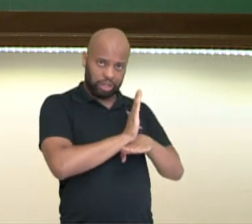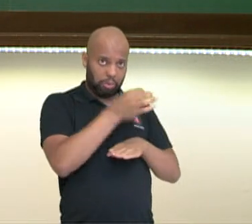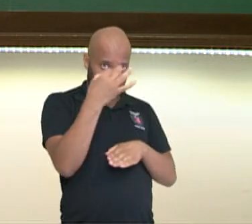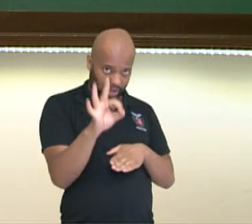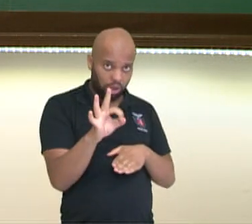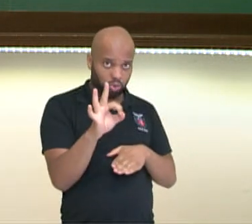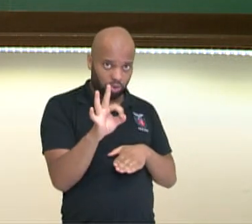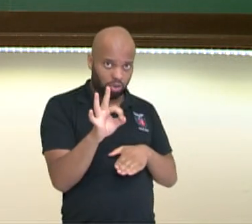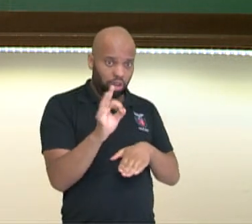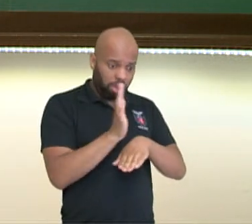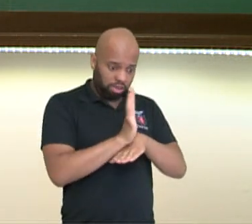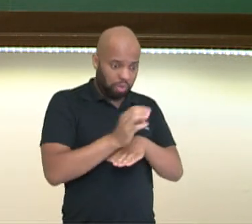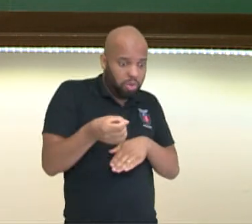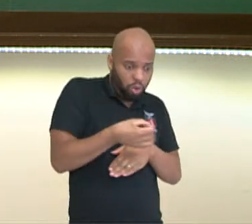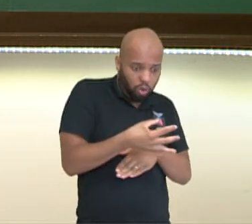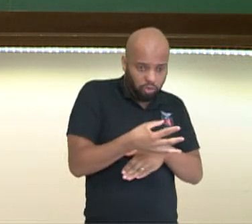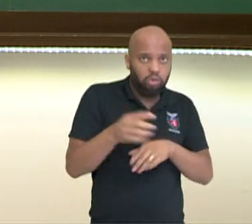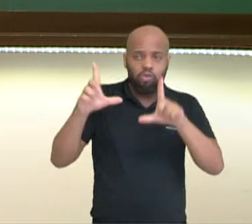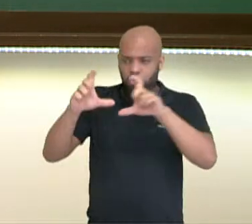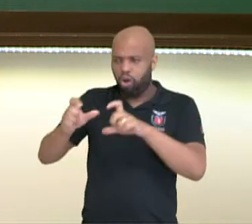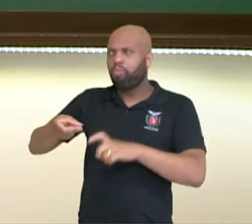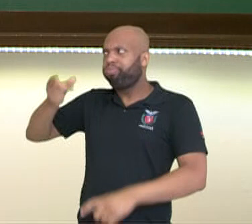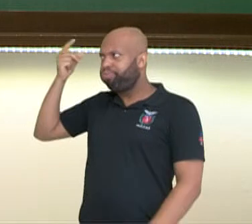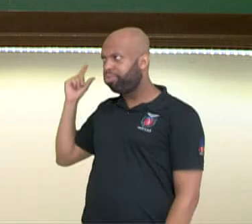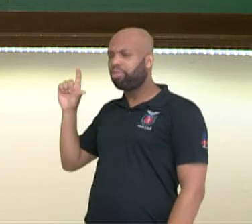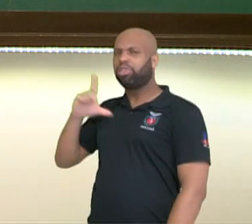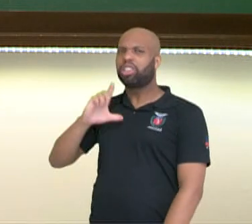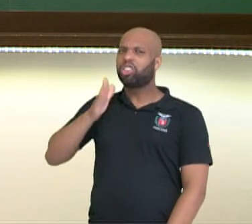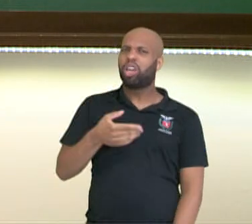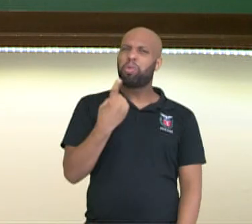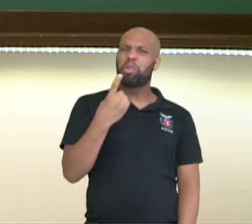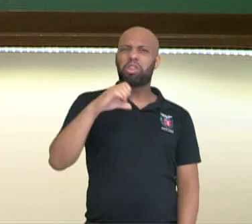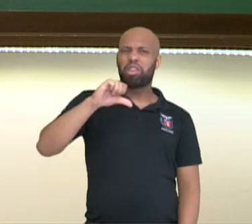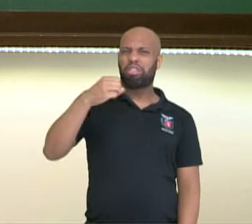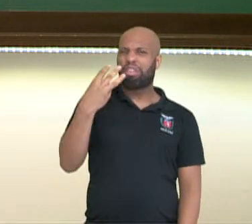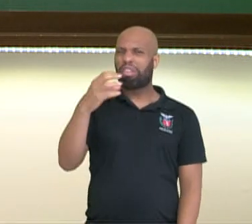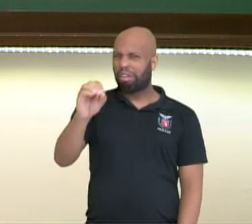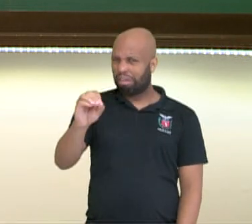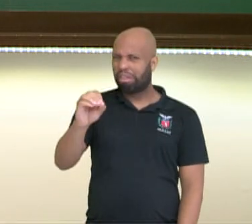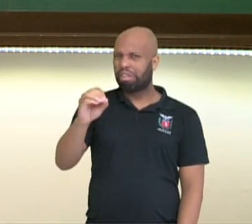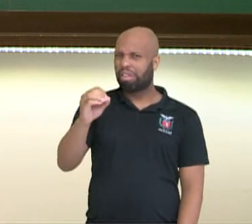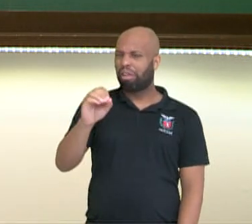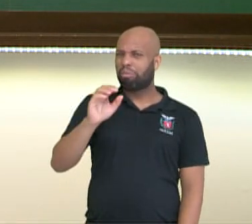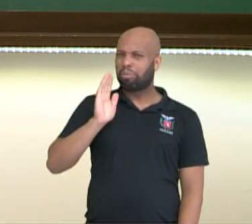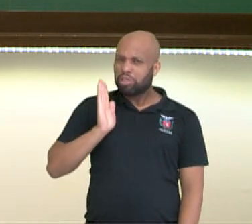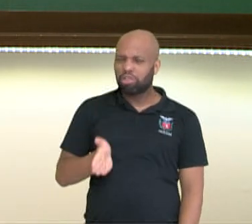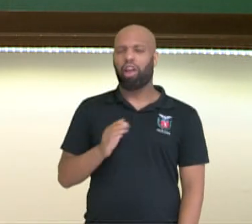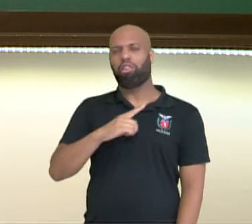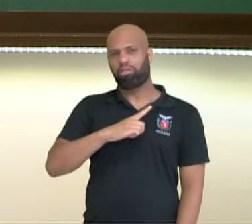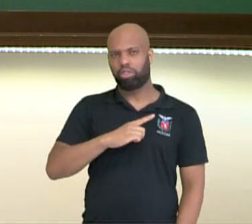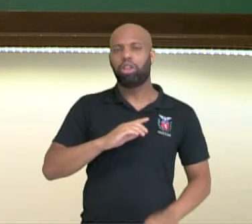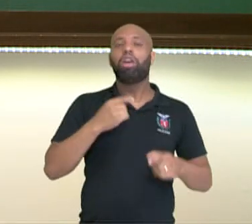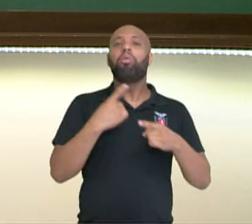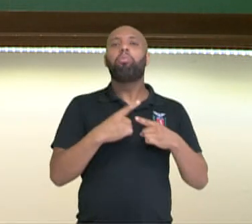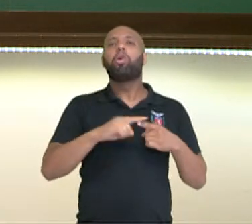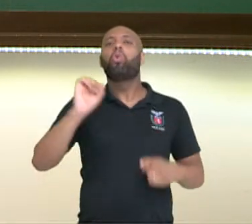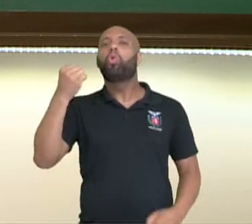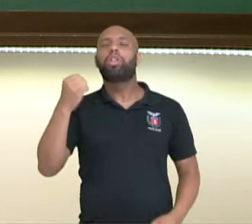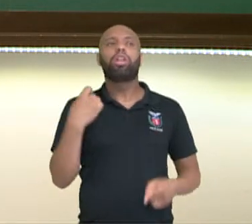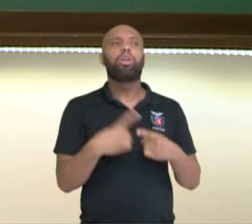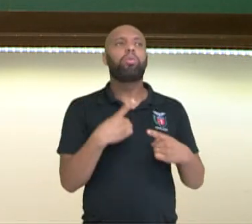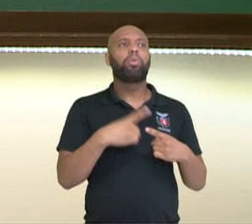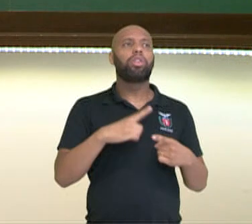sequência da fotografia, lá em 1928, 30, 39, né? Por que ela é a 8ª? Porque ela